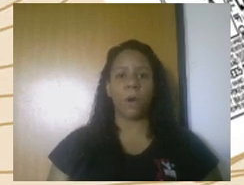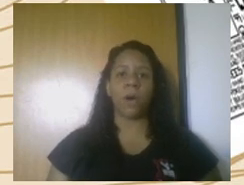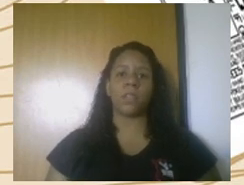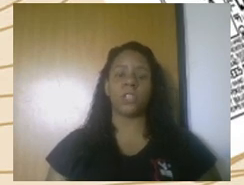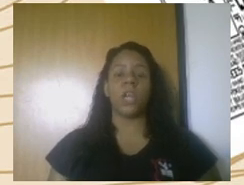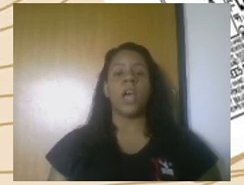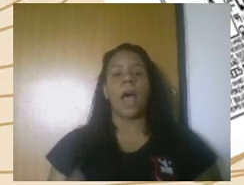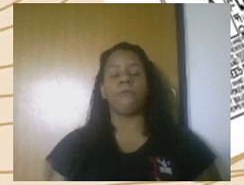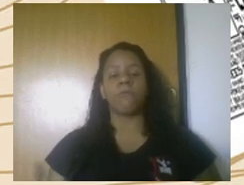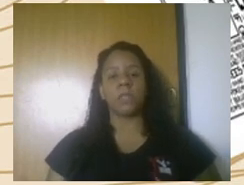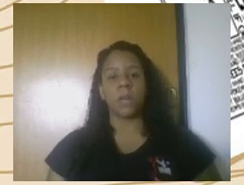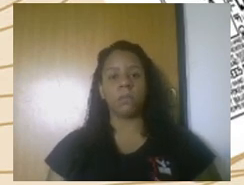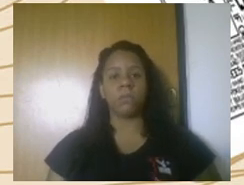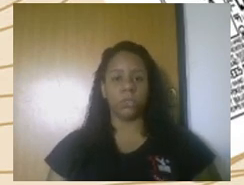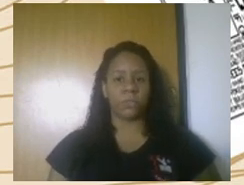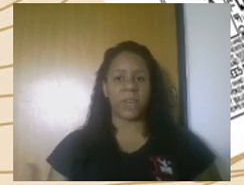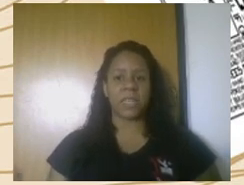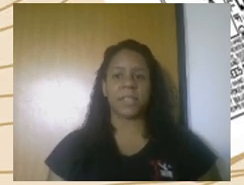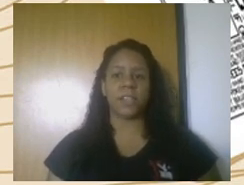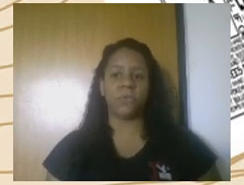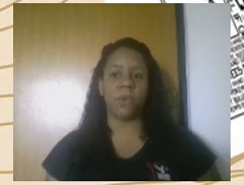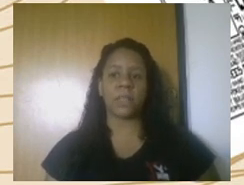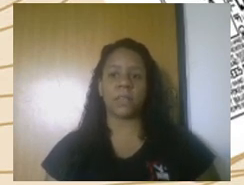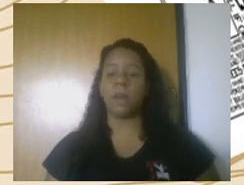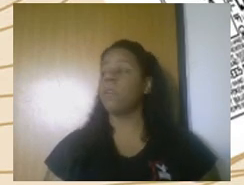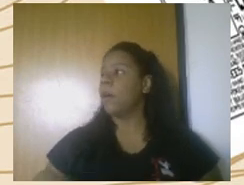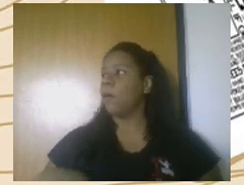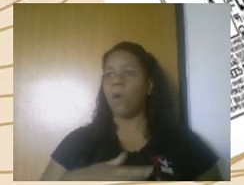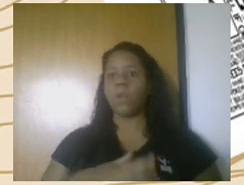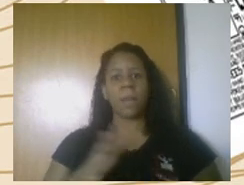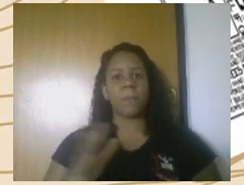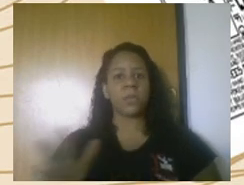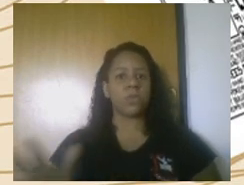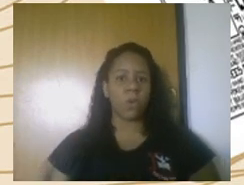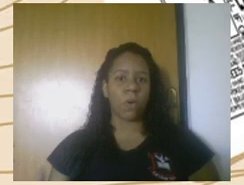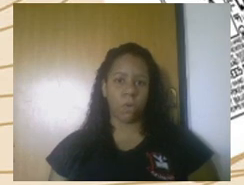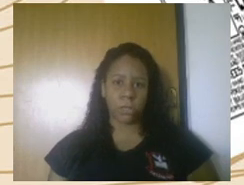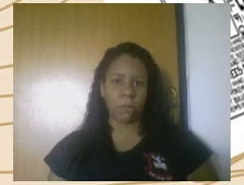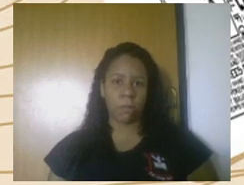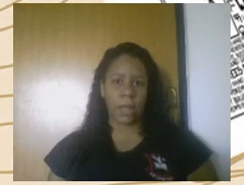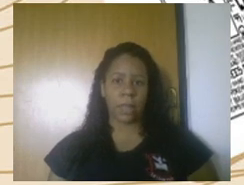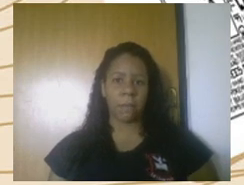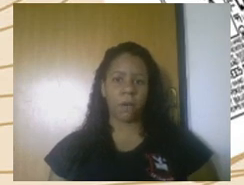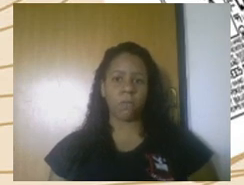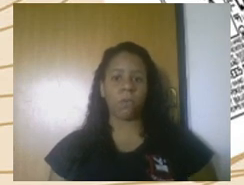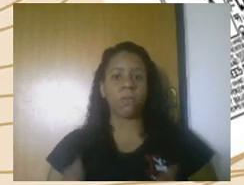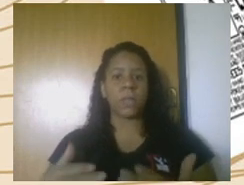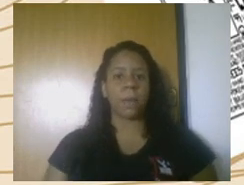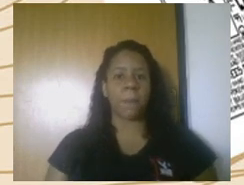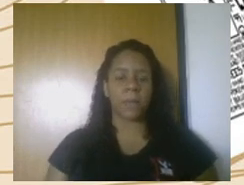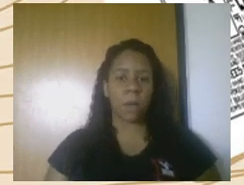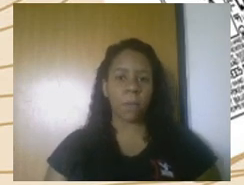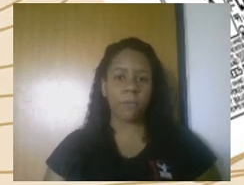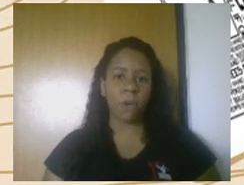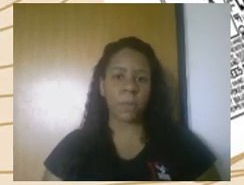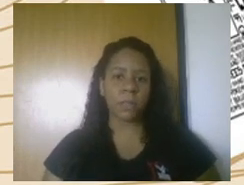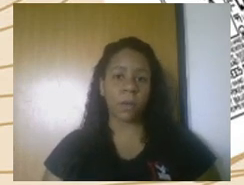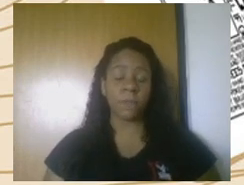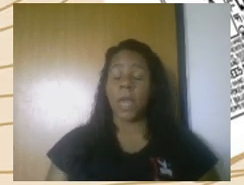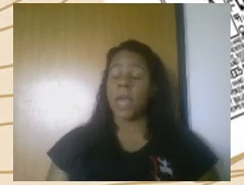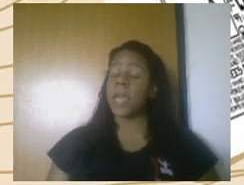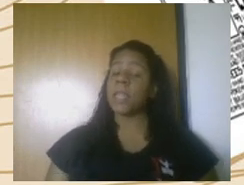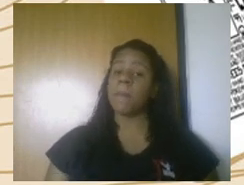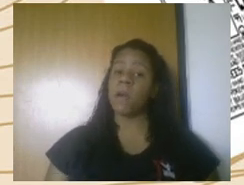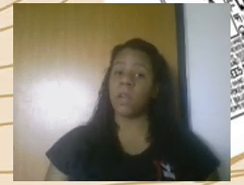dos repórteres. A função de fazer essa divulgação, qualquer pessoa com o celular na mão consegue passar uma